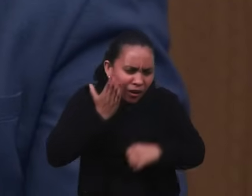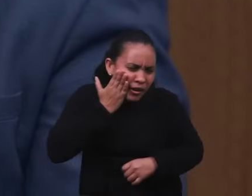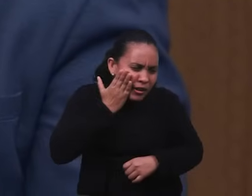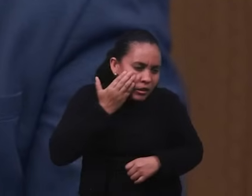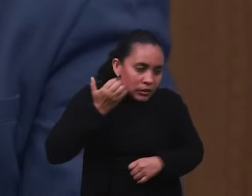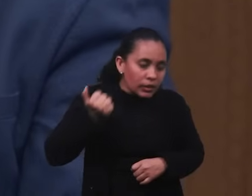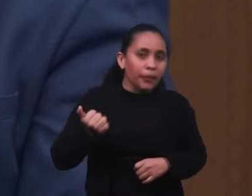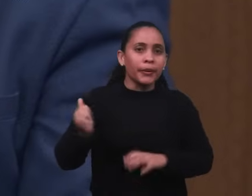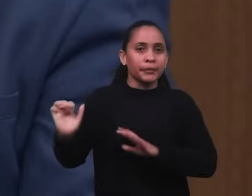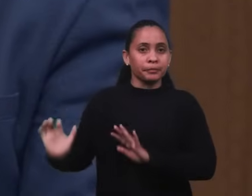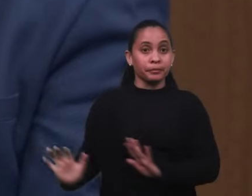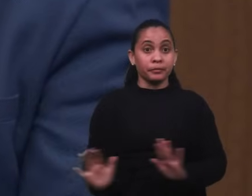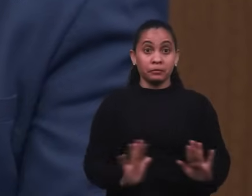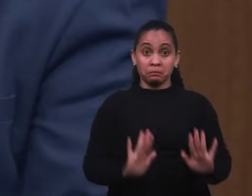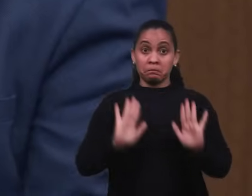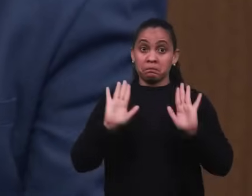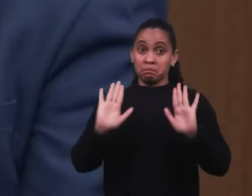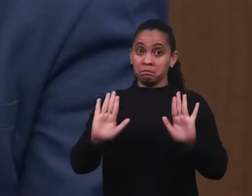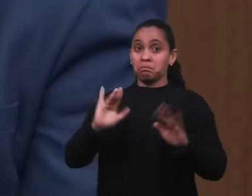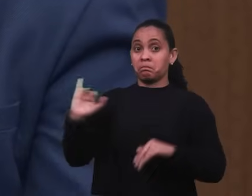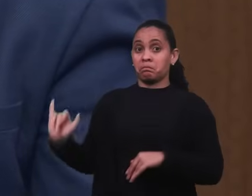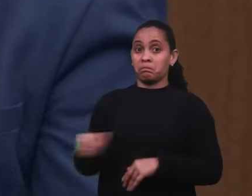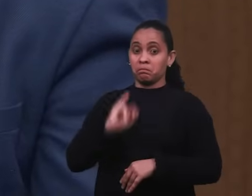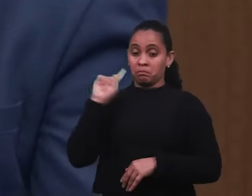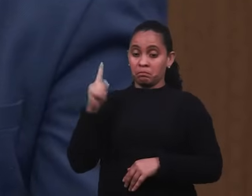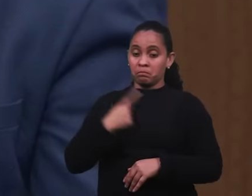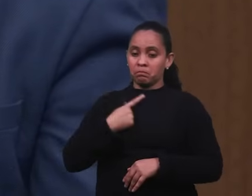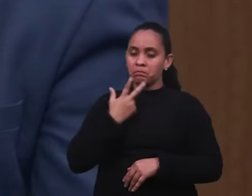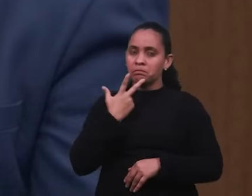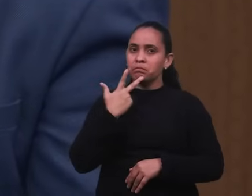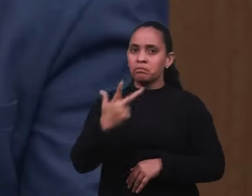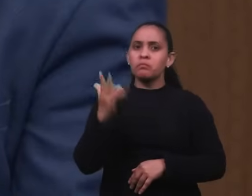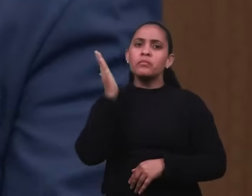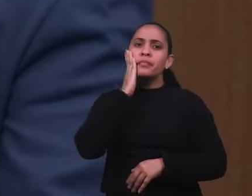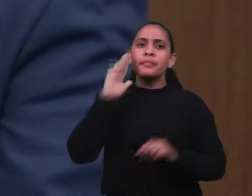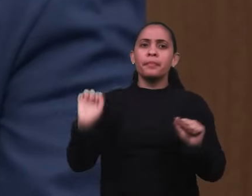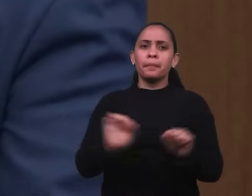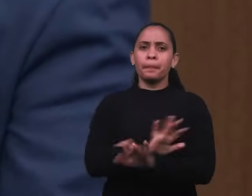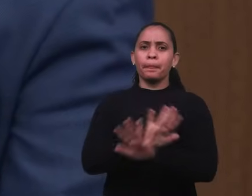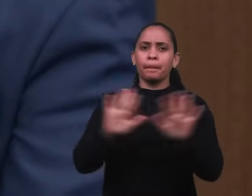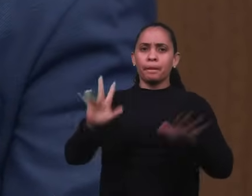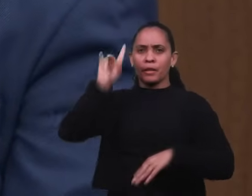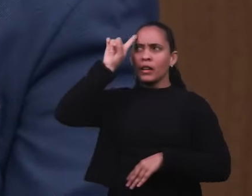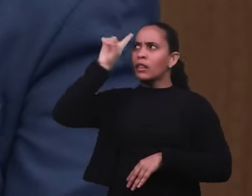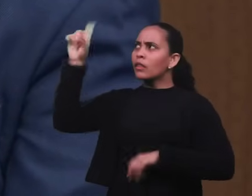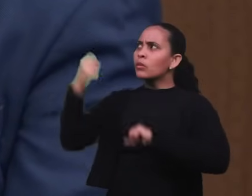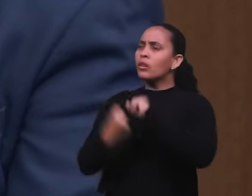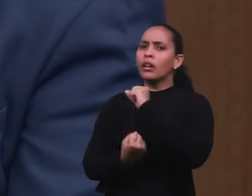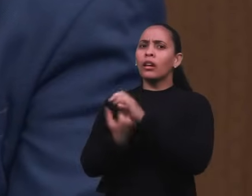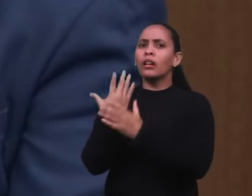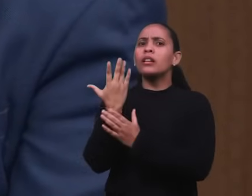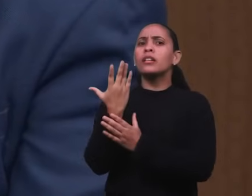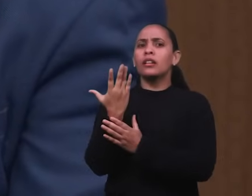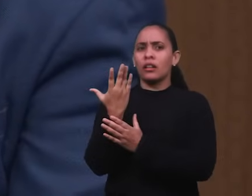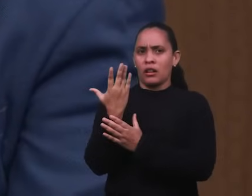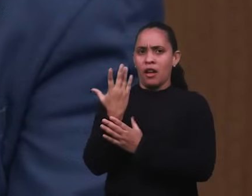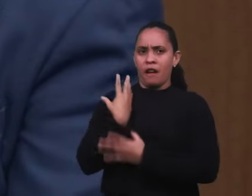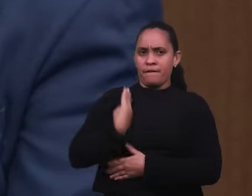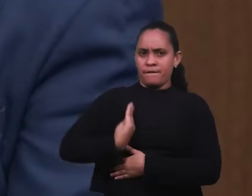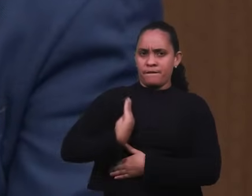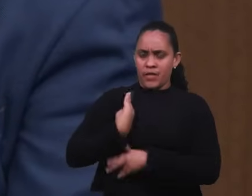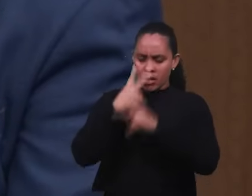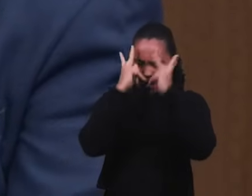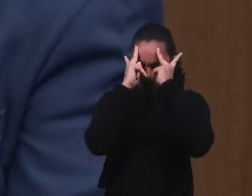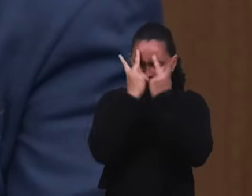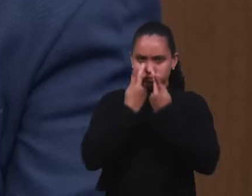é importante nós deixarmos bem claro aqui que quando Deus forma o homem, ele dotou